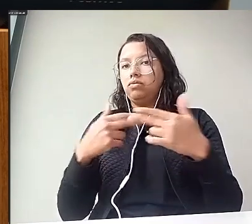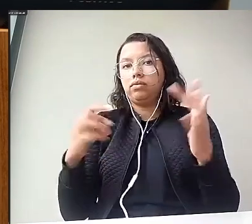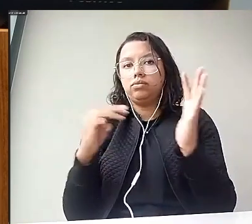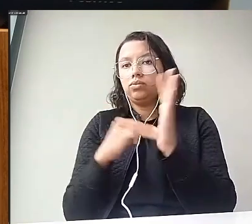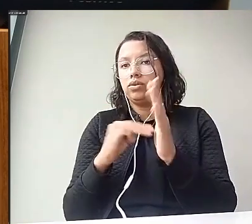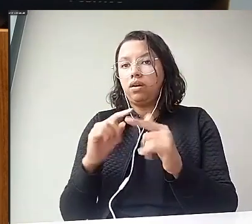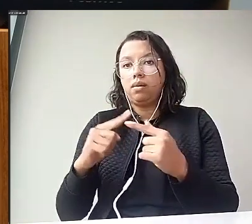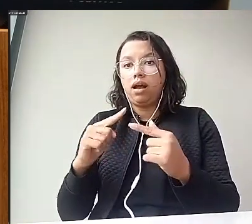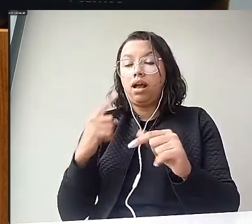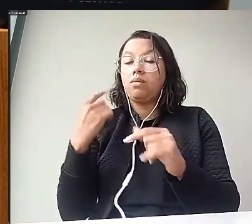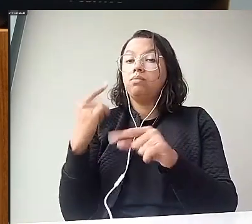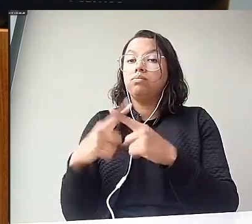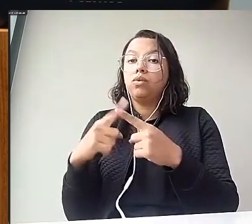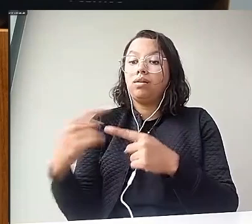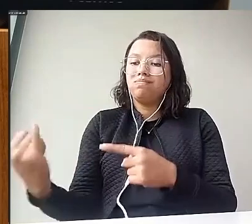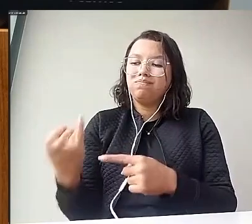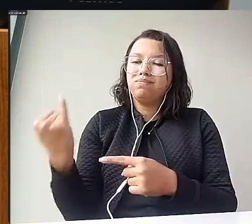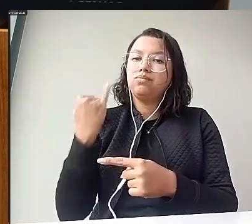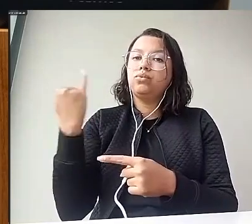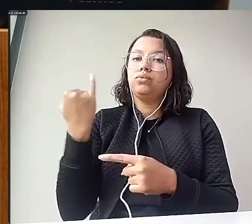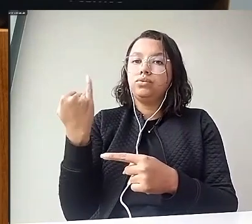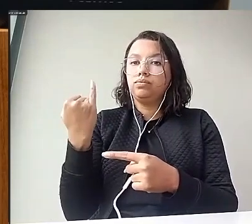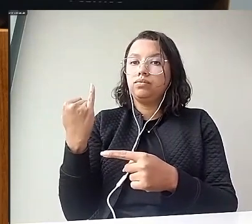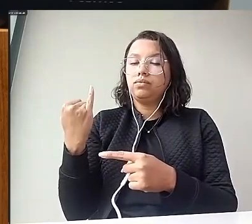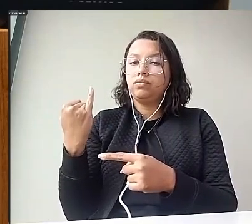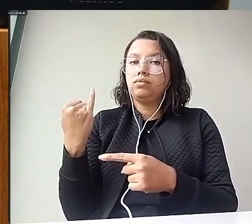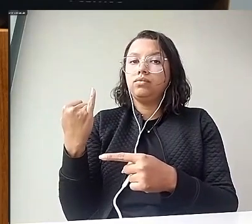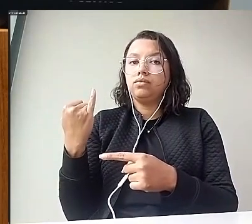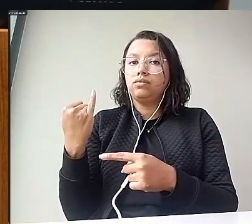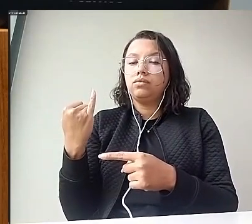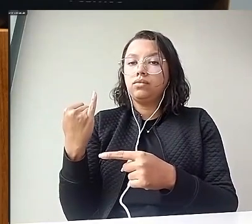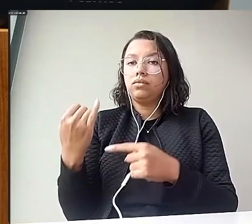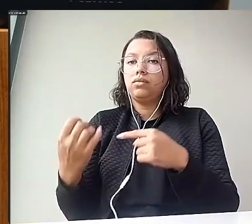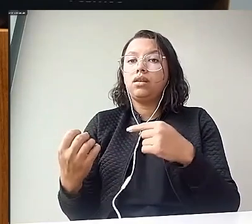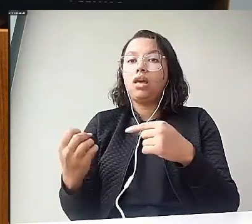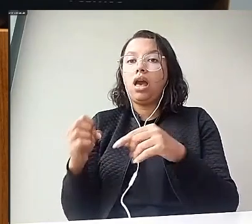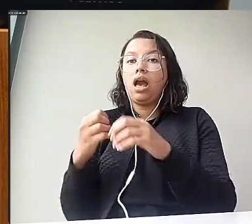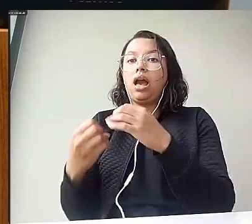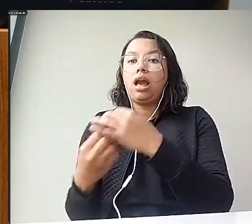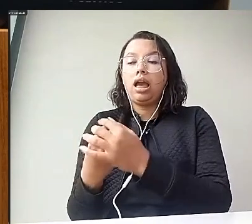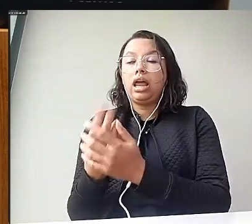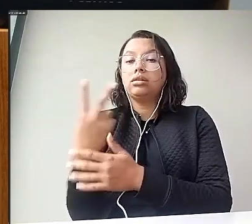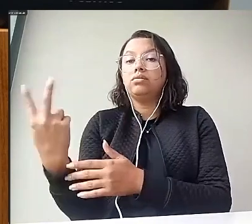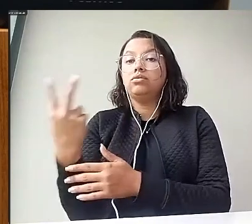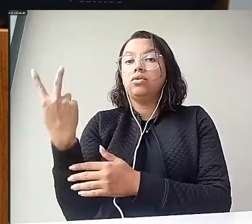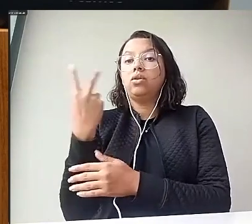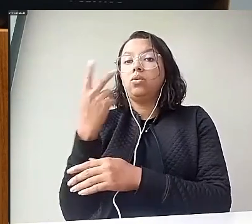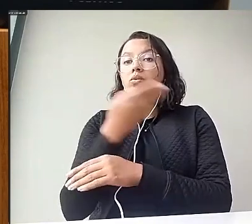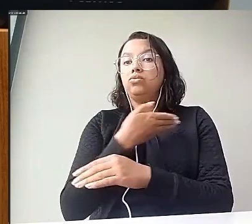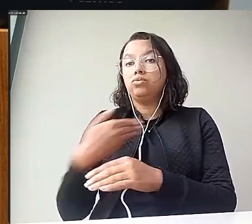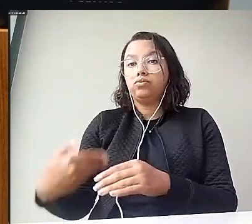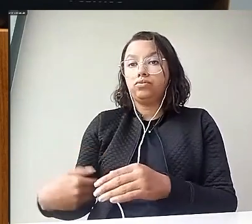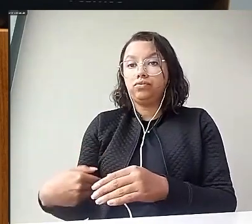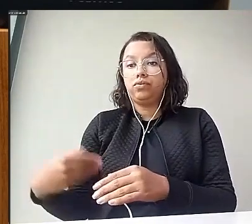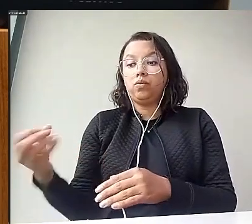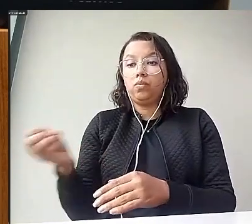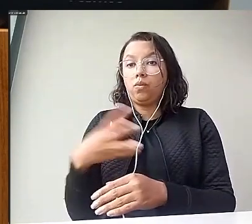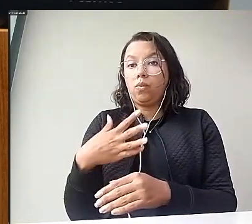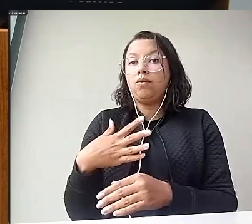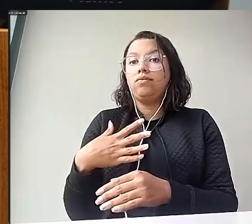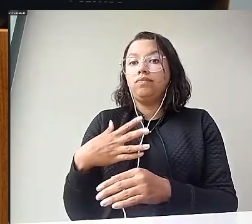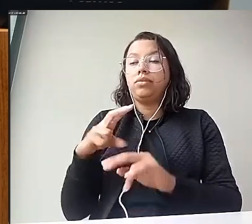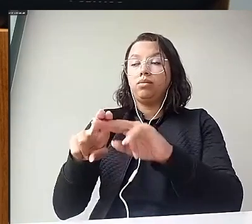pela importância que a criação e os valores do Estado moderno, né, devem à história